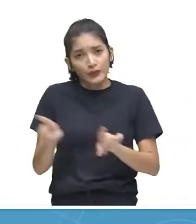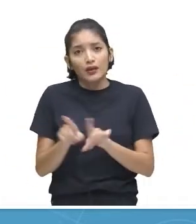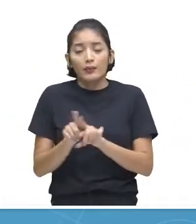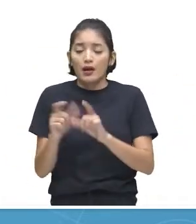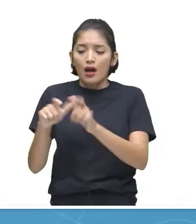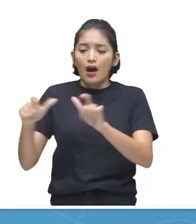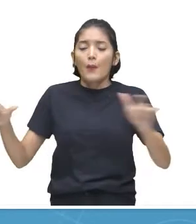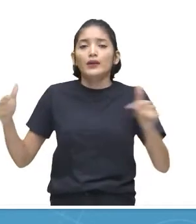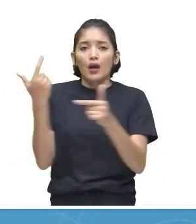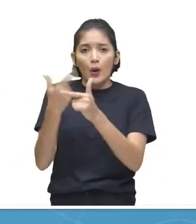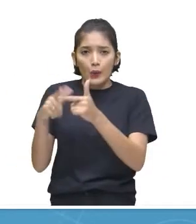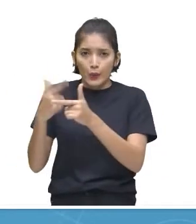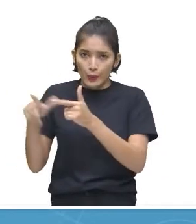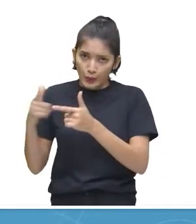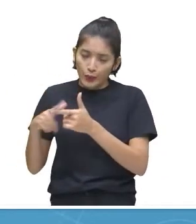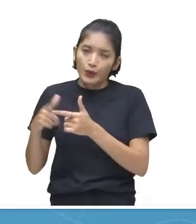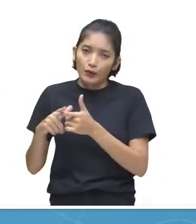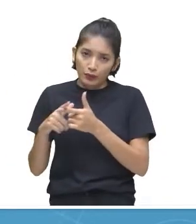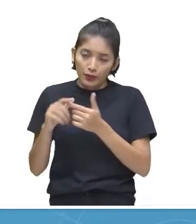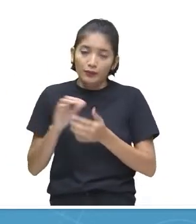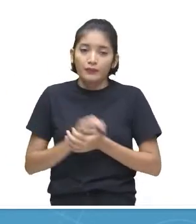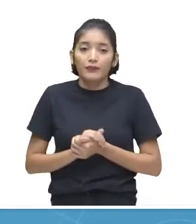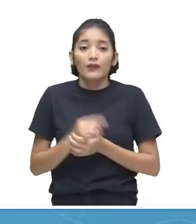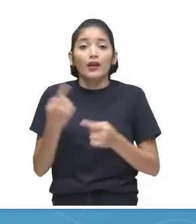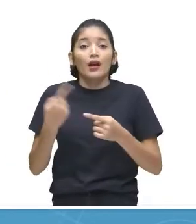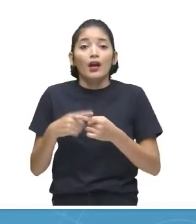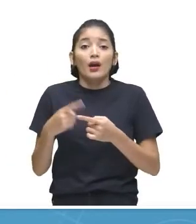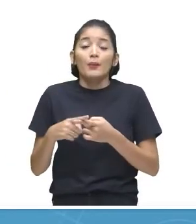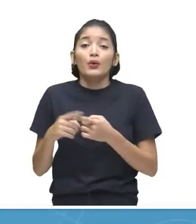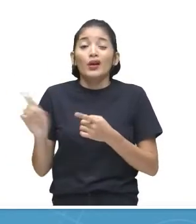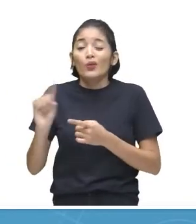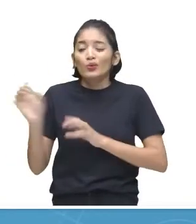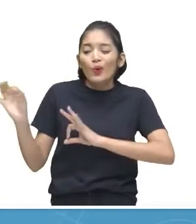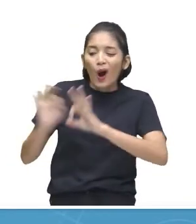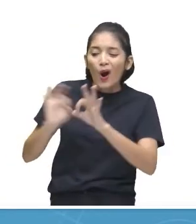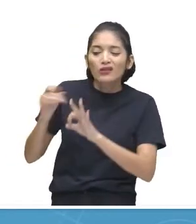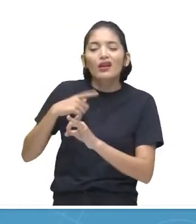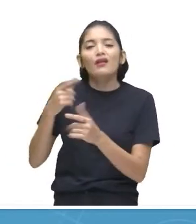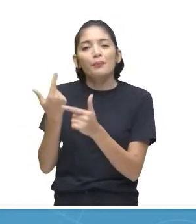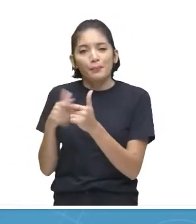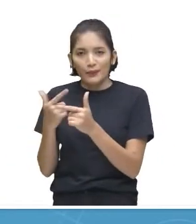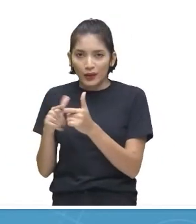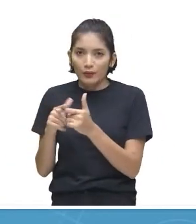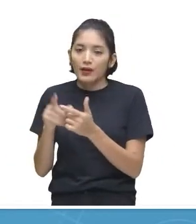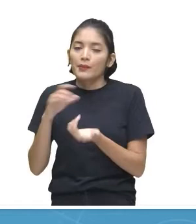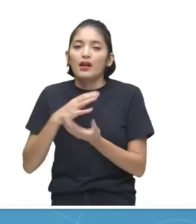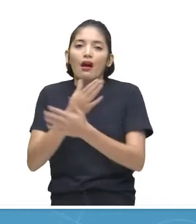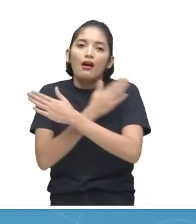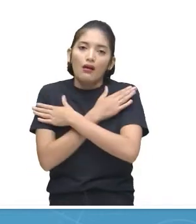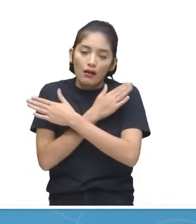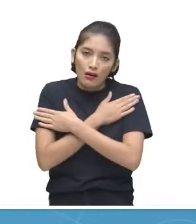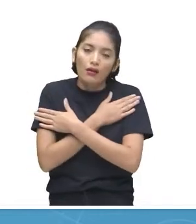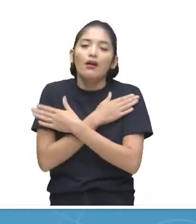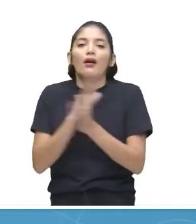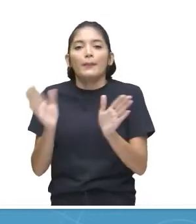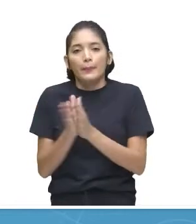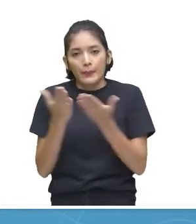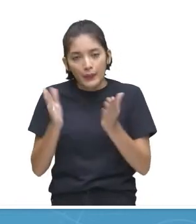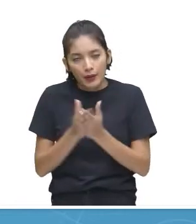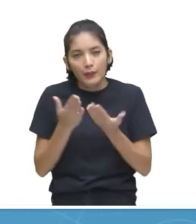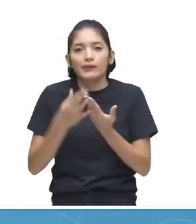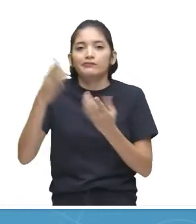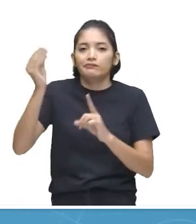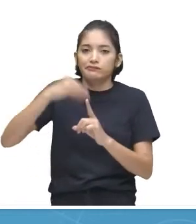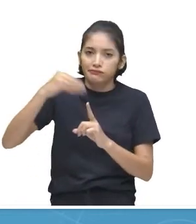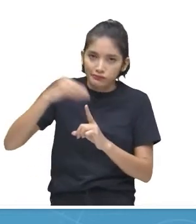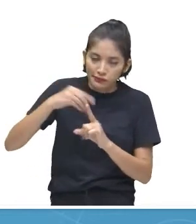da urbanização, porque a urbanização, quando não é planejada, causa diversos problemas. Então, desemprego, uma miséria, a pobreza,